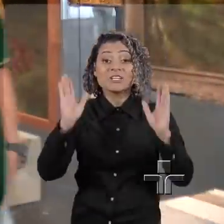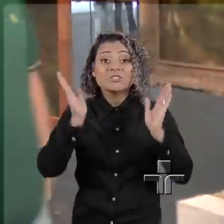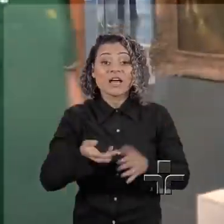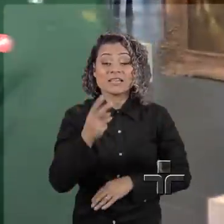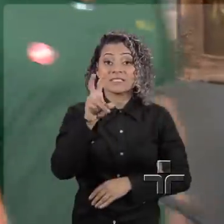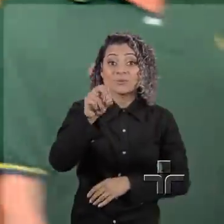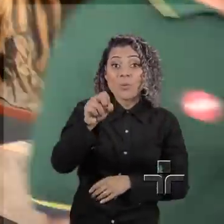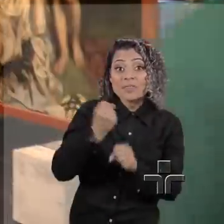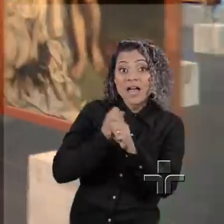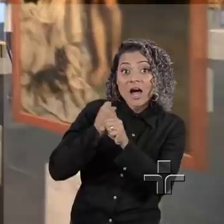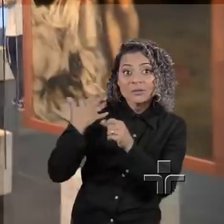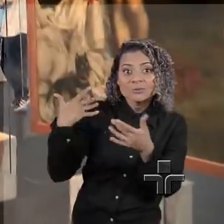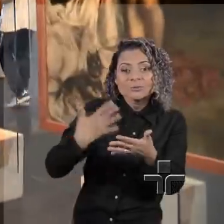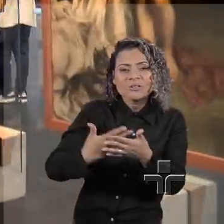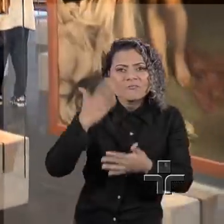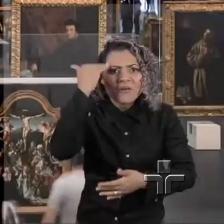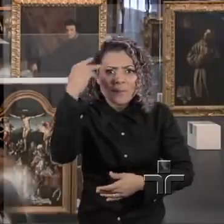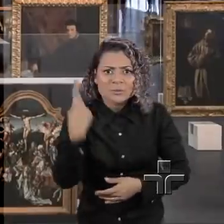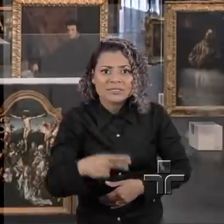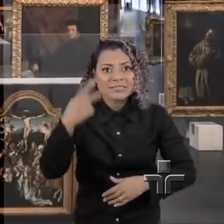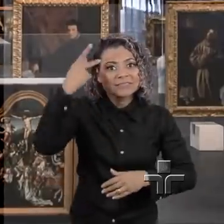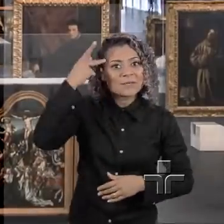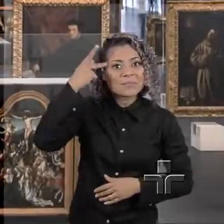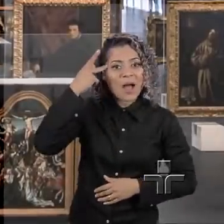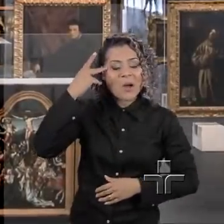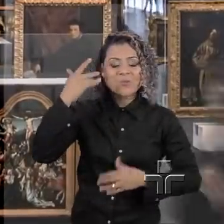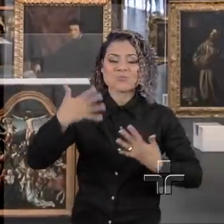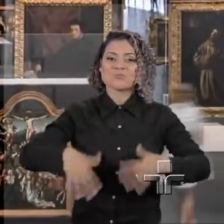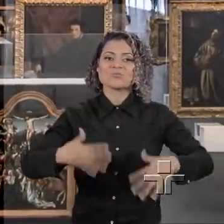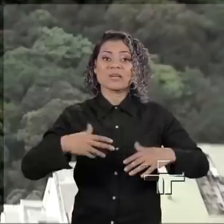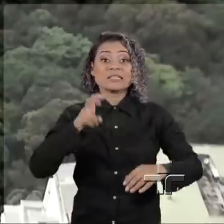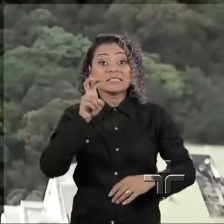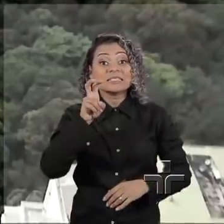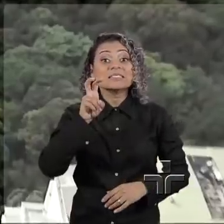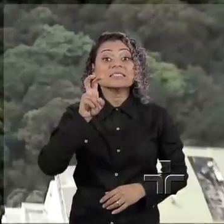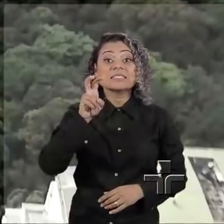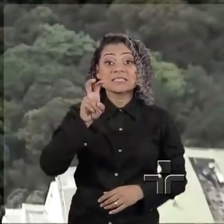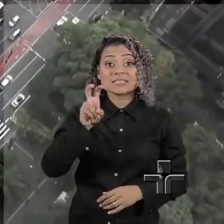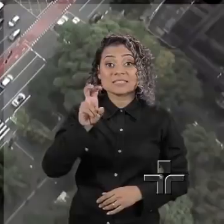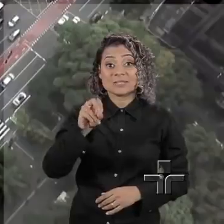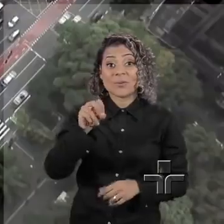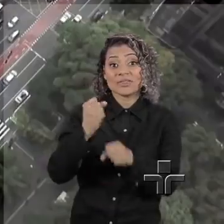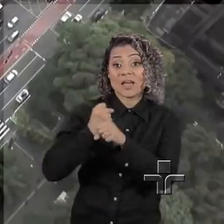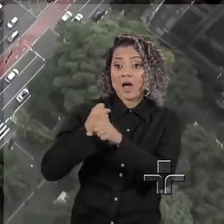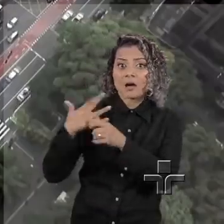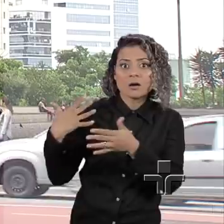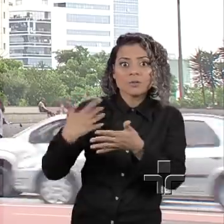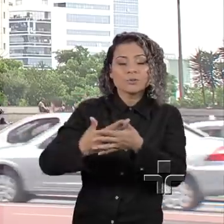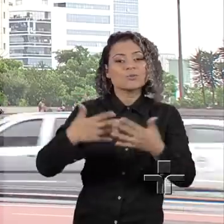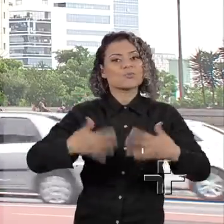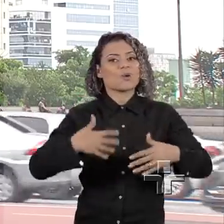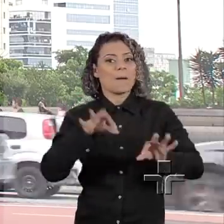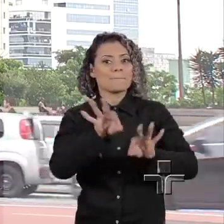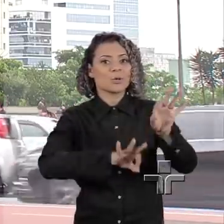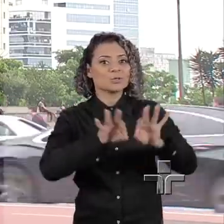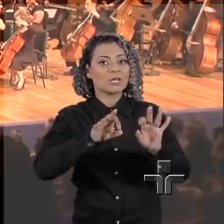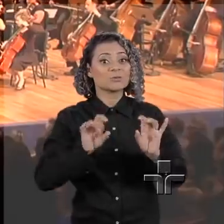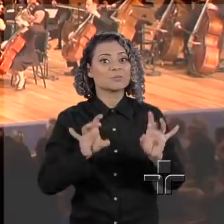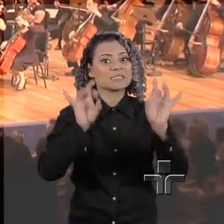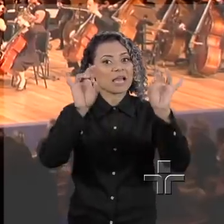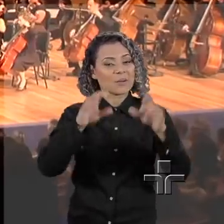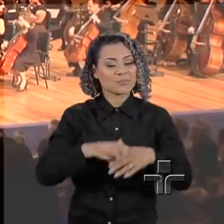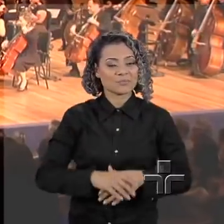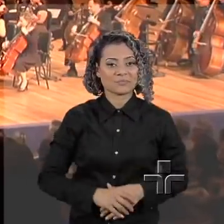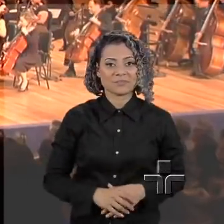dos principais cartões postais de São Paulo comemorou 5 décadas com programação especial.